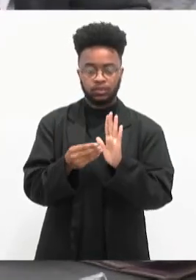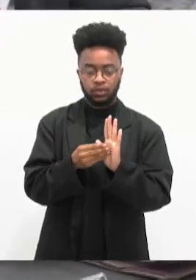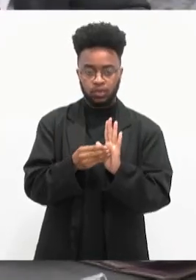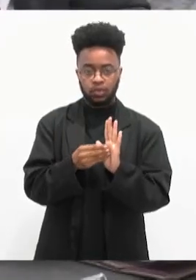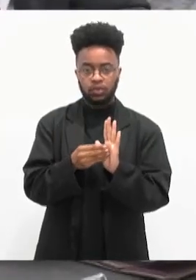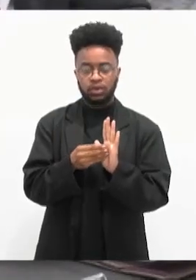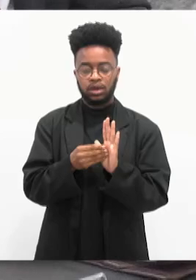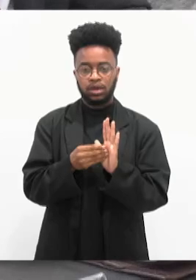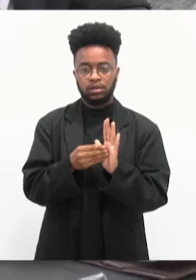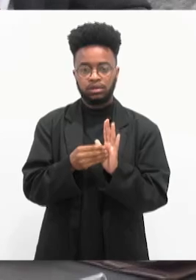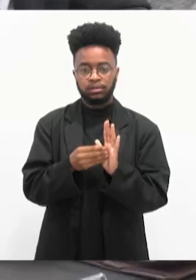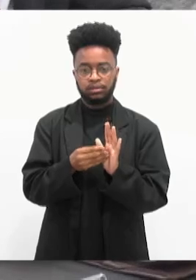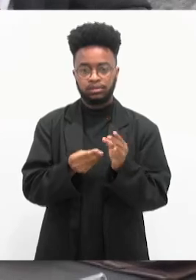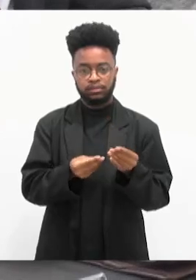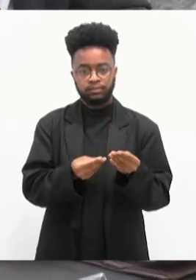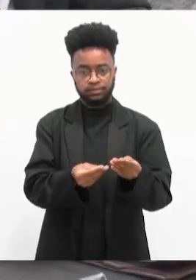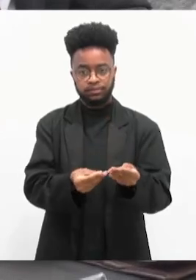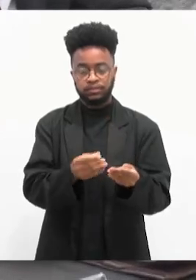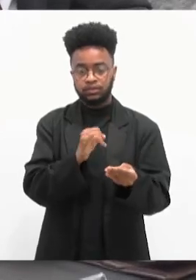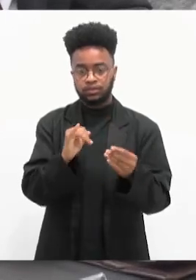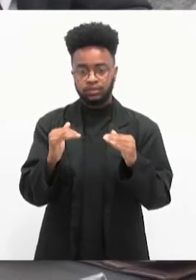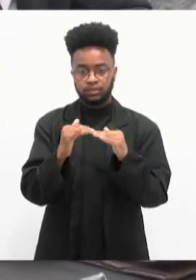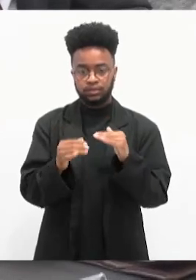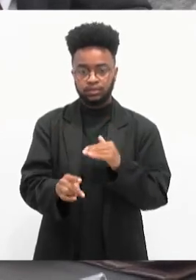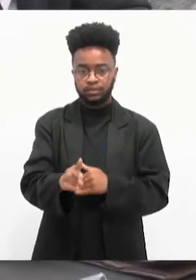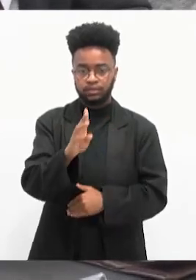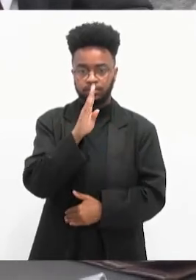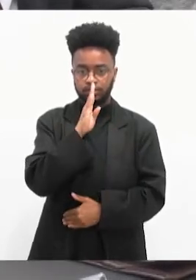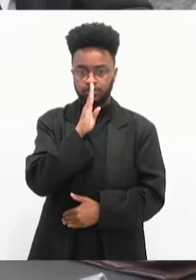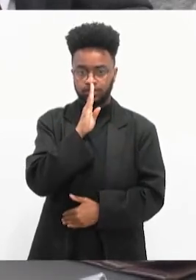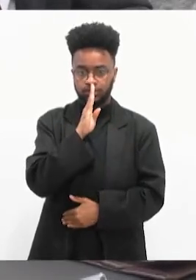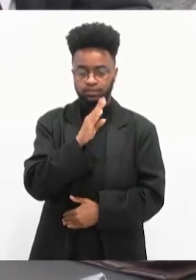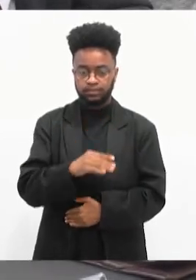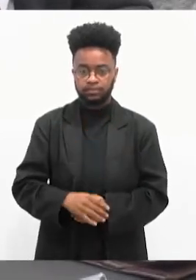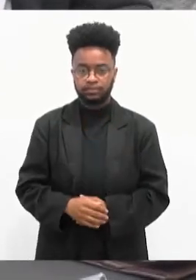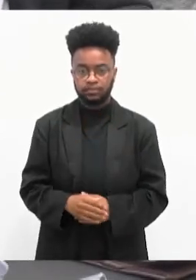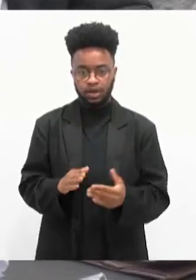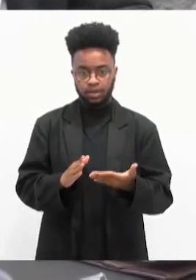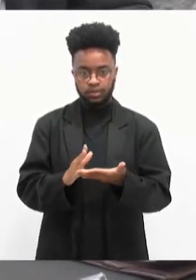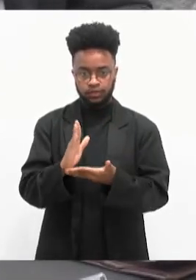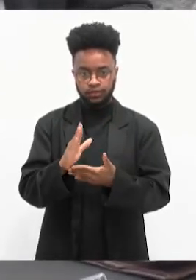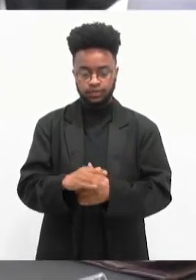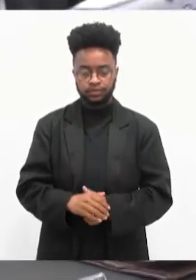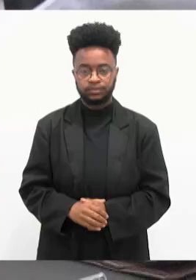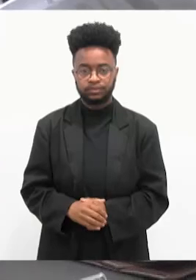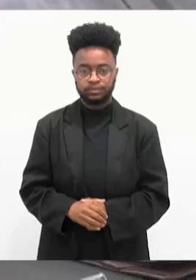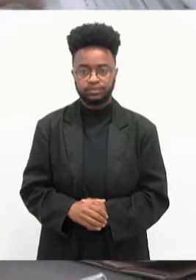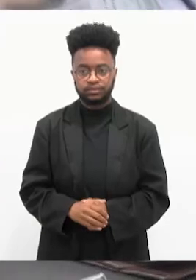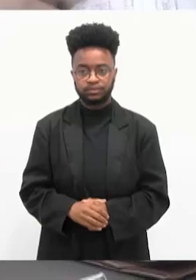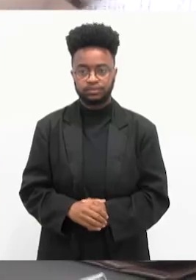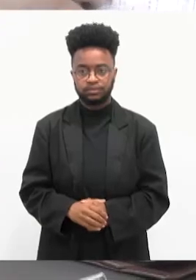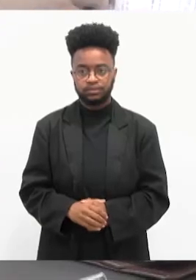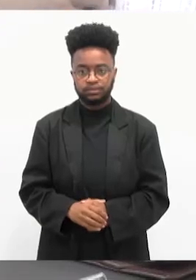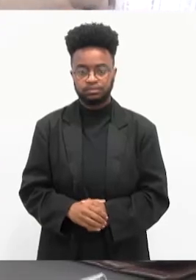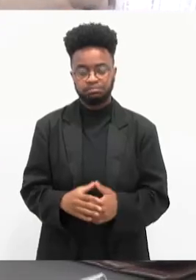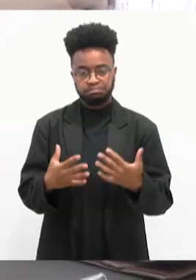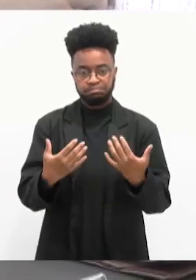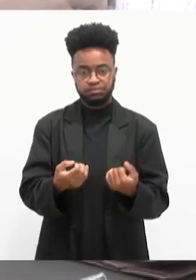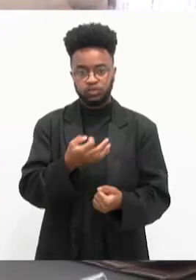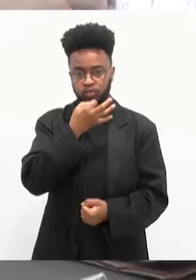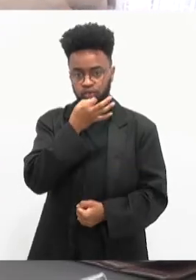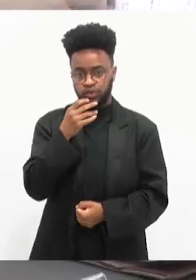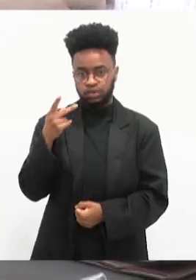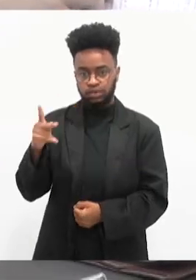diligência, os que aprovam então permaneçam como estão. Aprovado. Acatado a sugestão do deputado Luiz